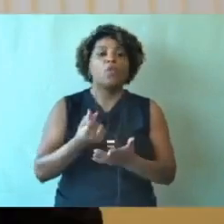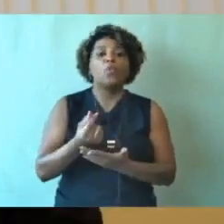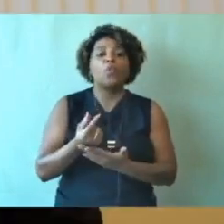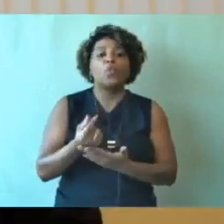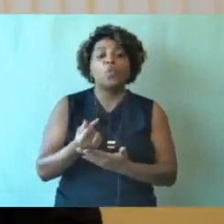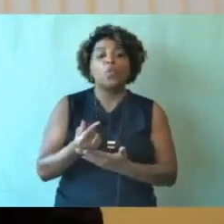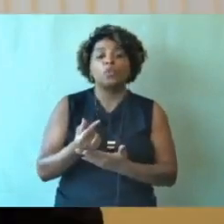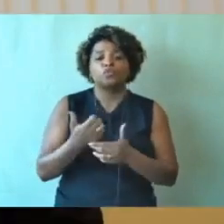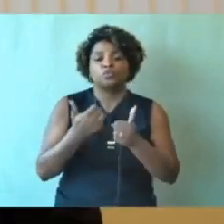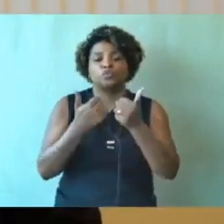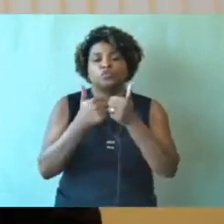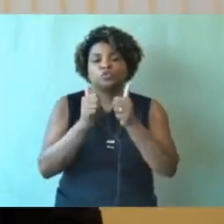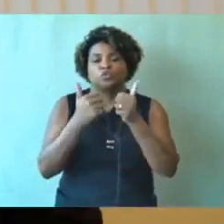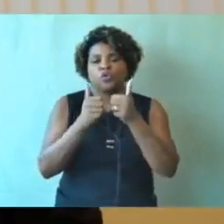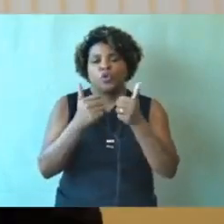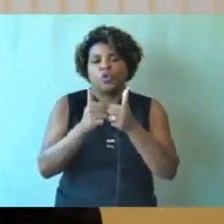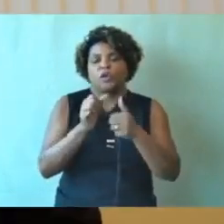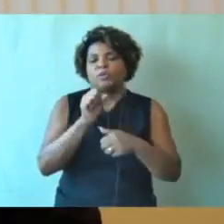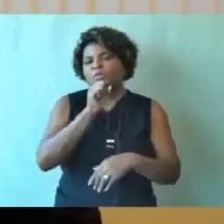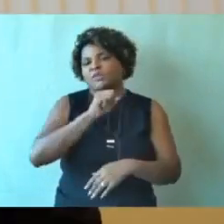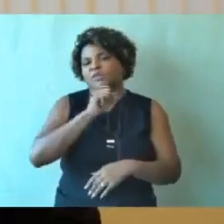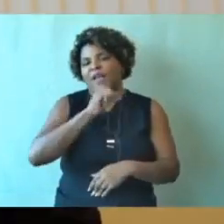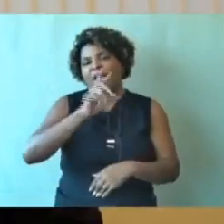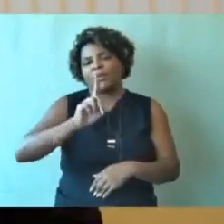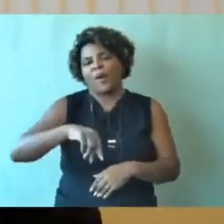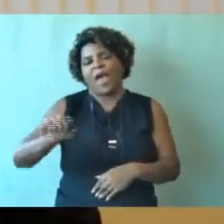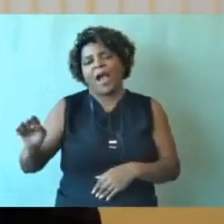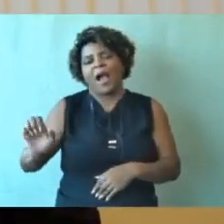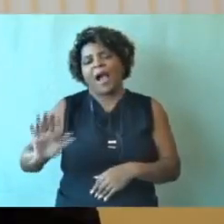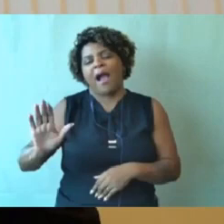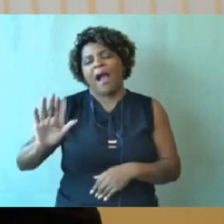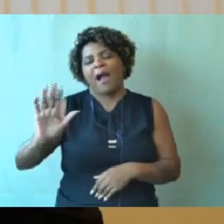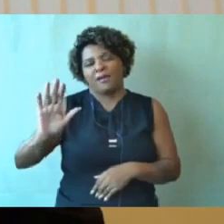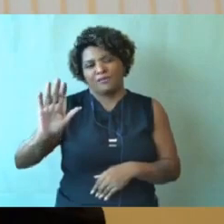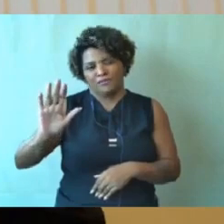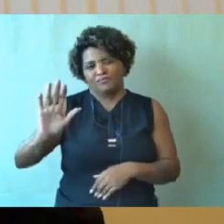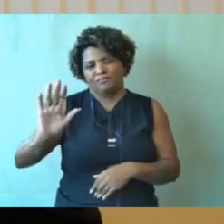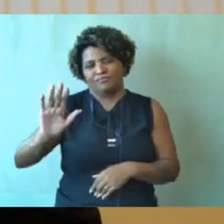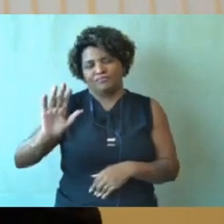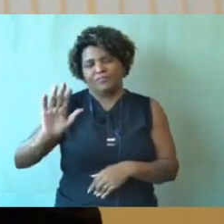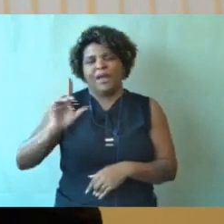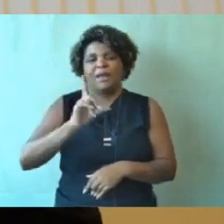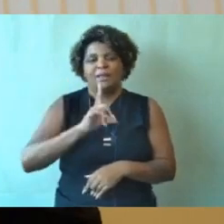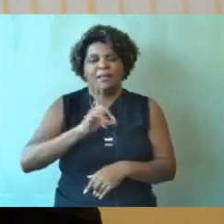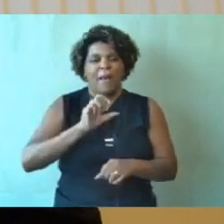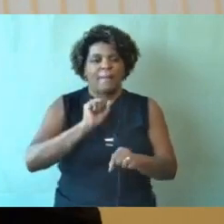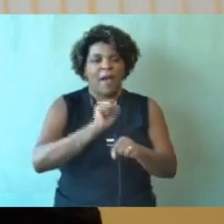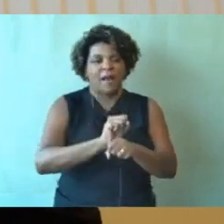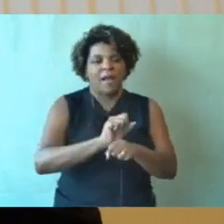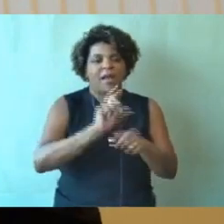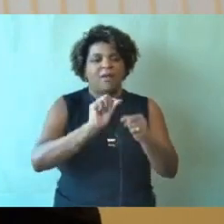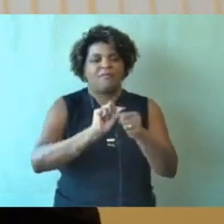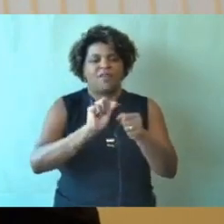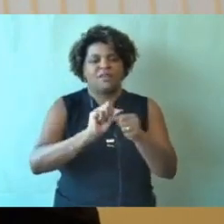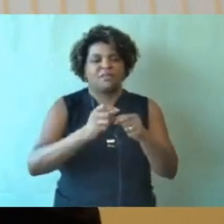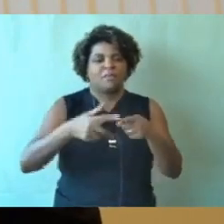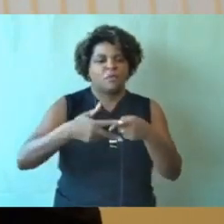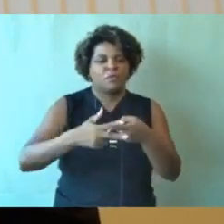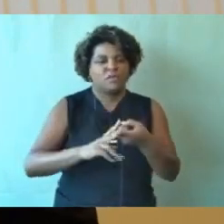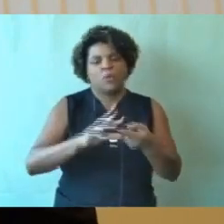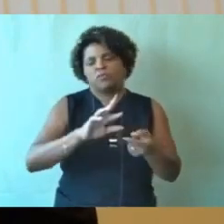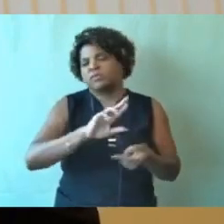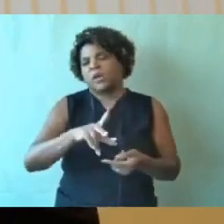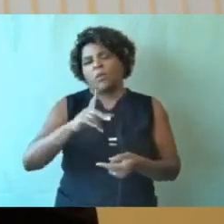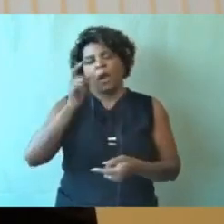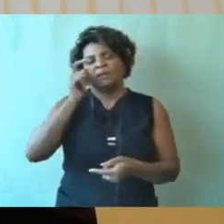velho, é muito alto, tá certo? Então, assim, fora o tempo que fica parado para manutenção. Então, não é interessante para ninguém. Não é para ninguém,